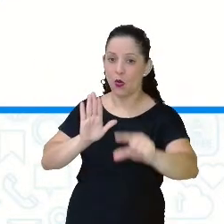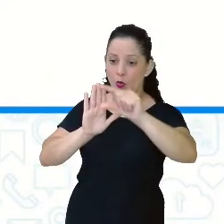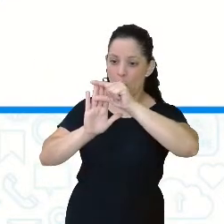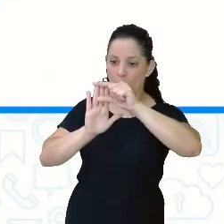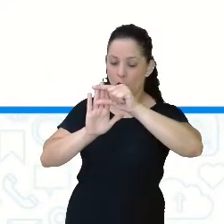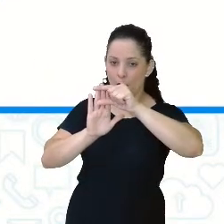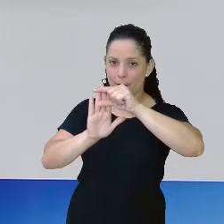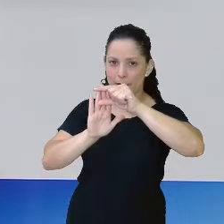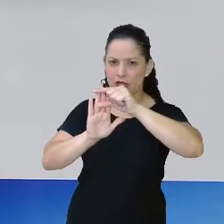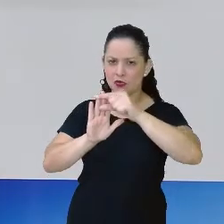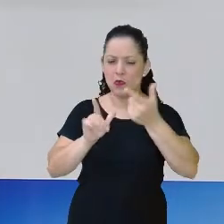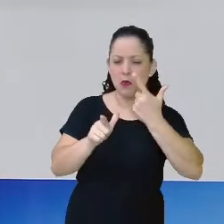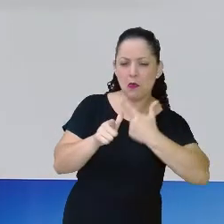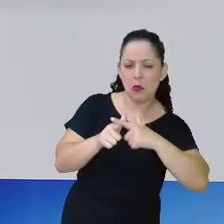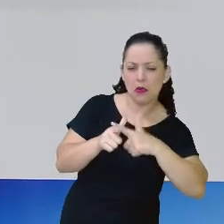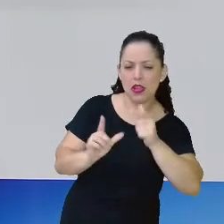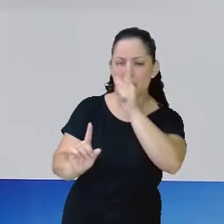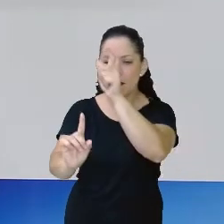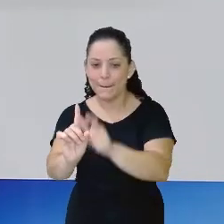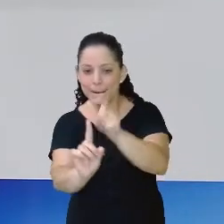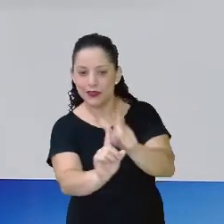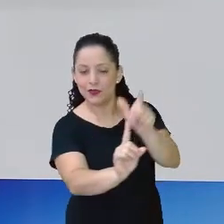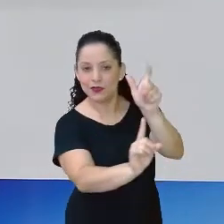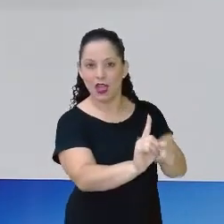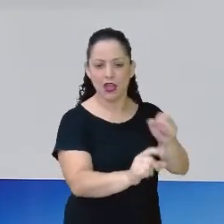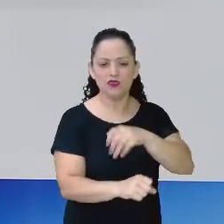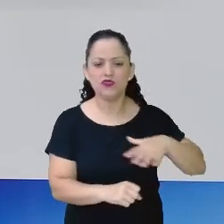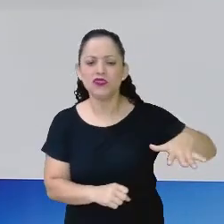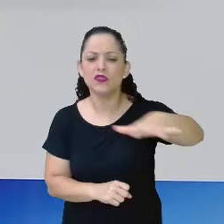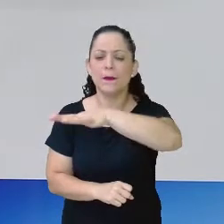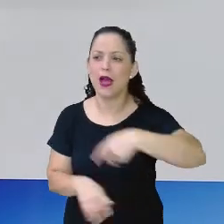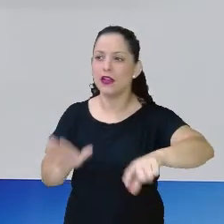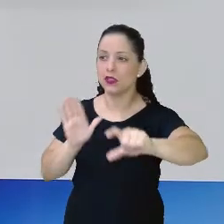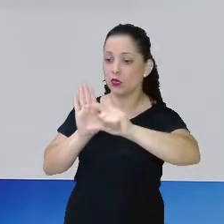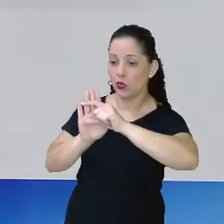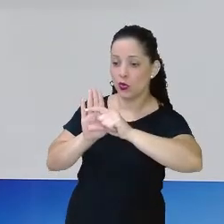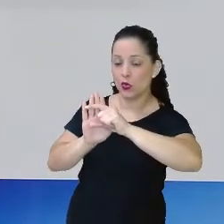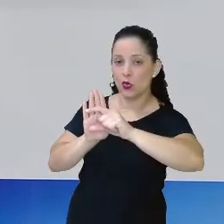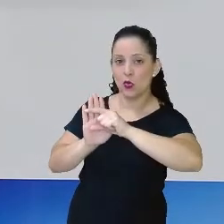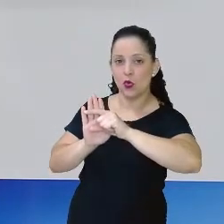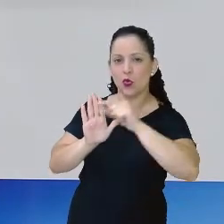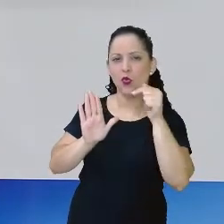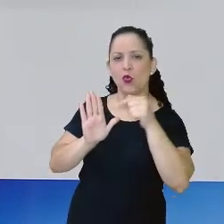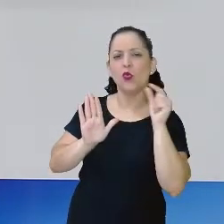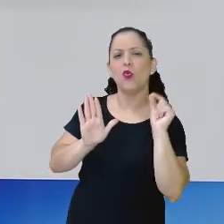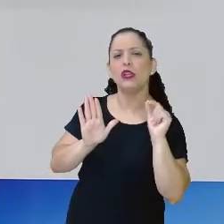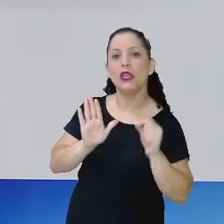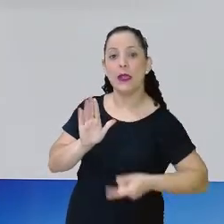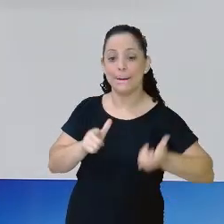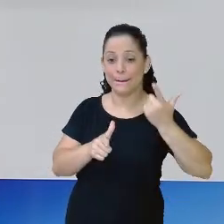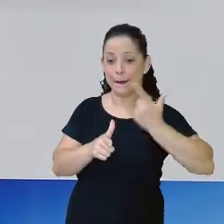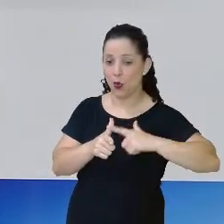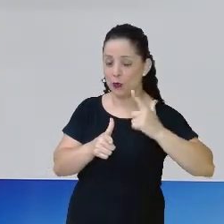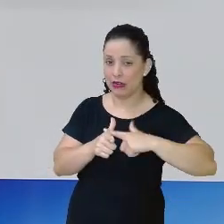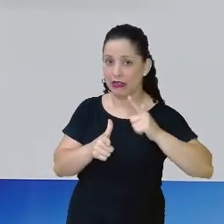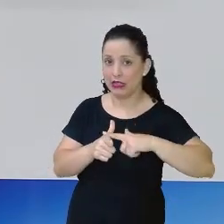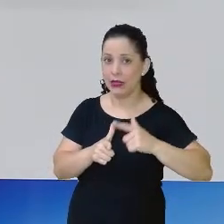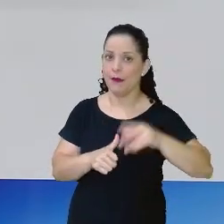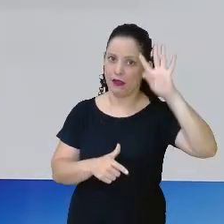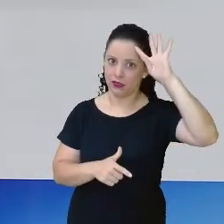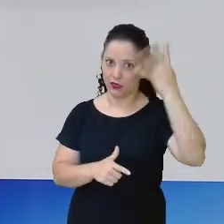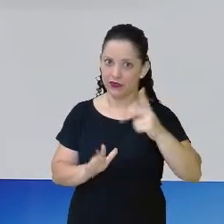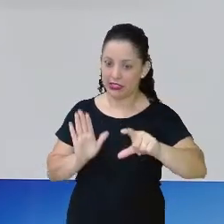problema é apresentado, os personagens, o espaço. Conflito gerador, é o problema que vai ter que ser resolvido.